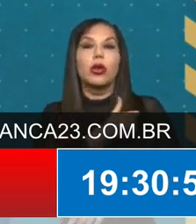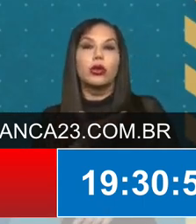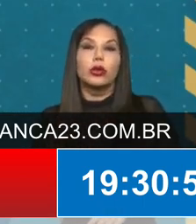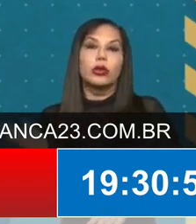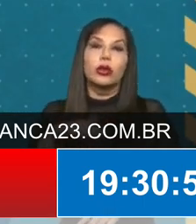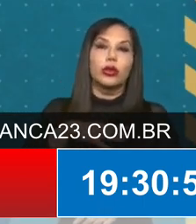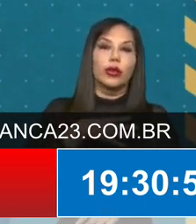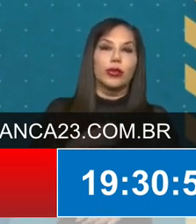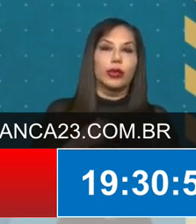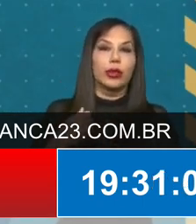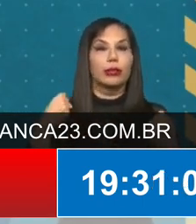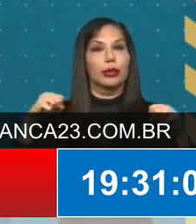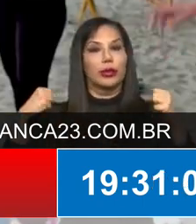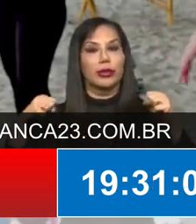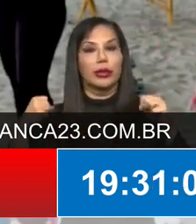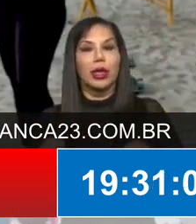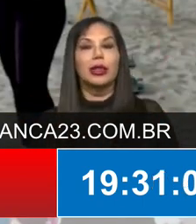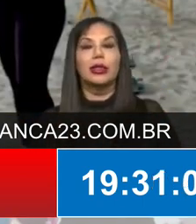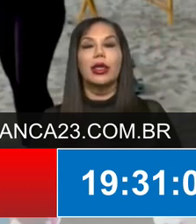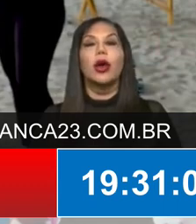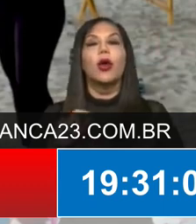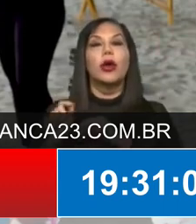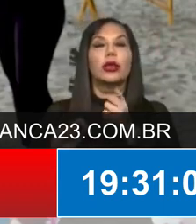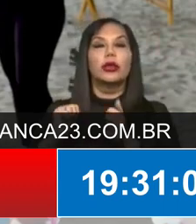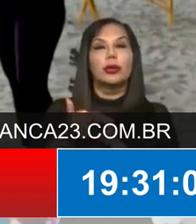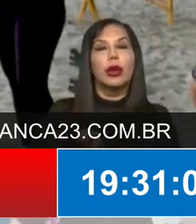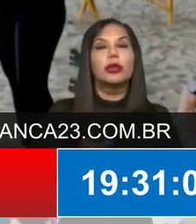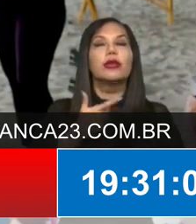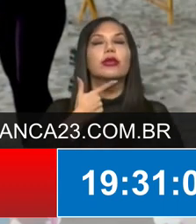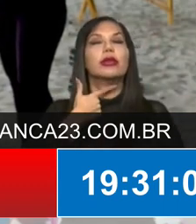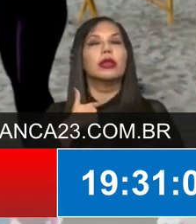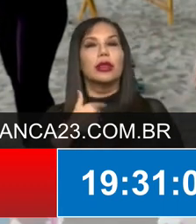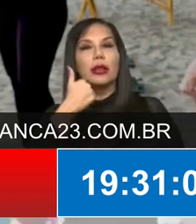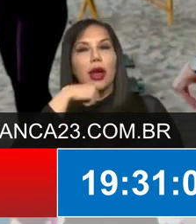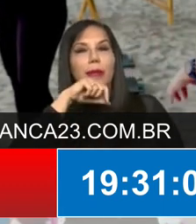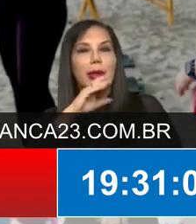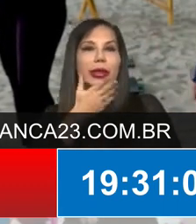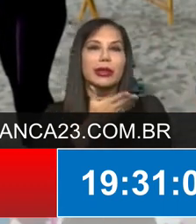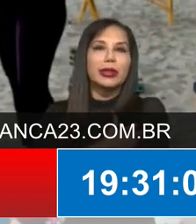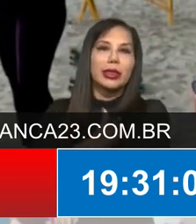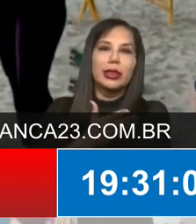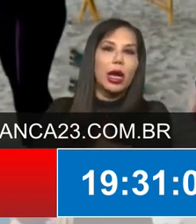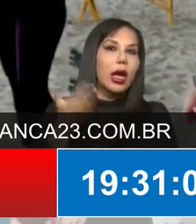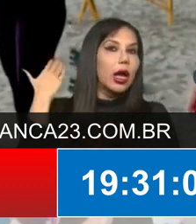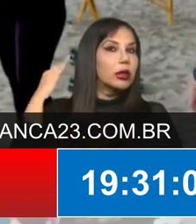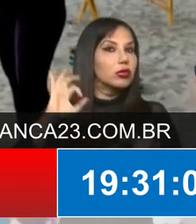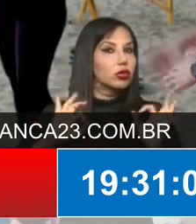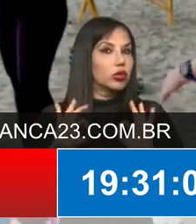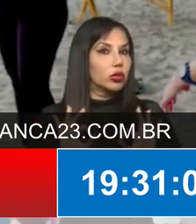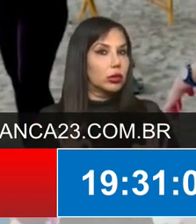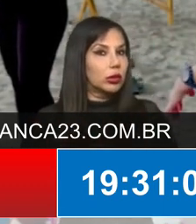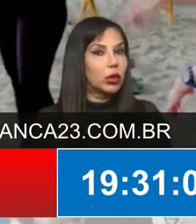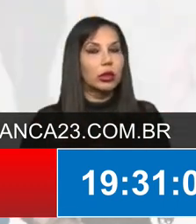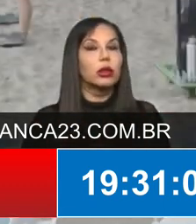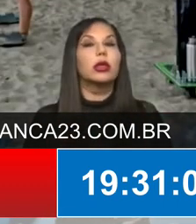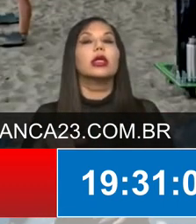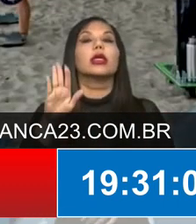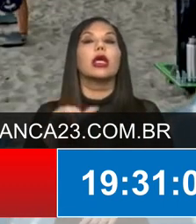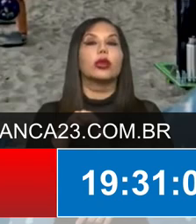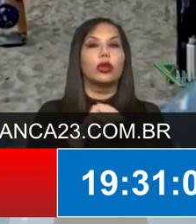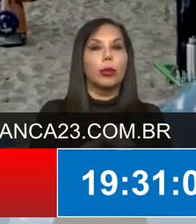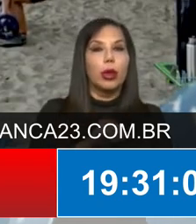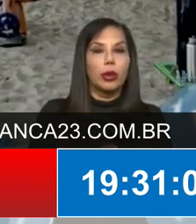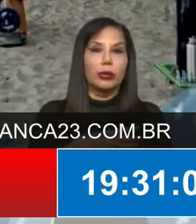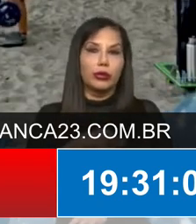filho pra atividade o circuito Ele nasceu do desejo de uma mãe de treinar que ela não tinha com quem deixar a criança nosso